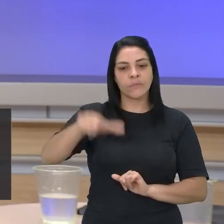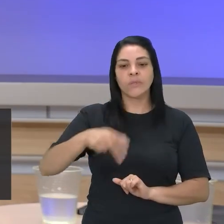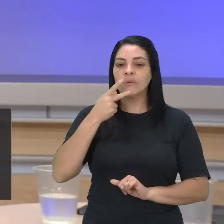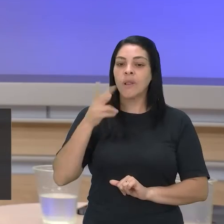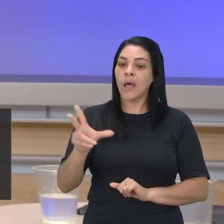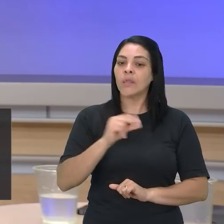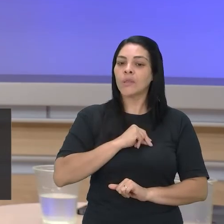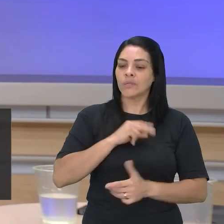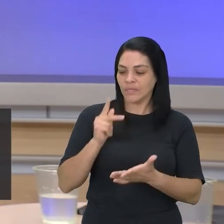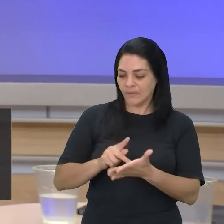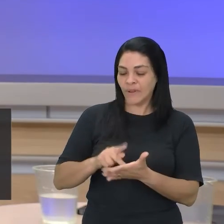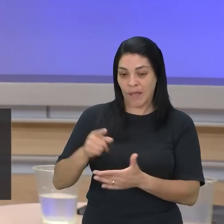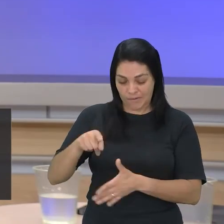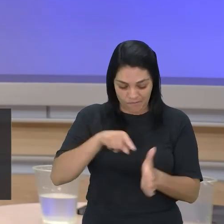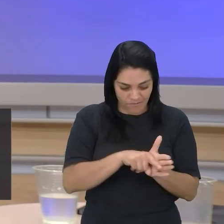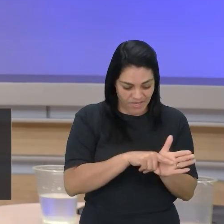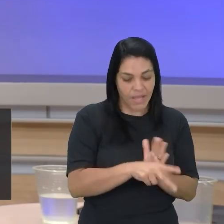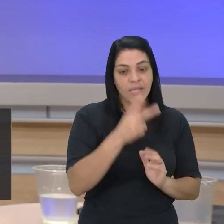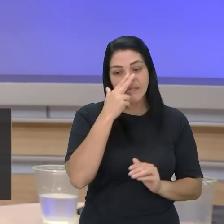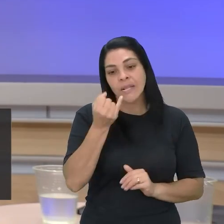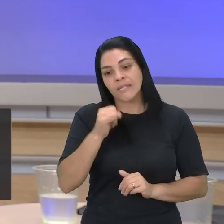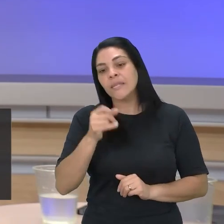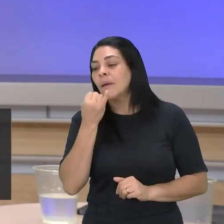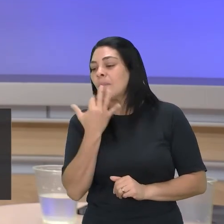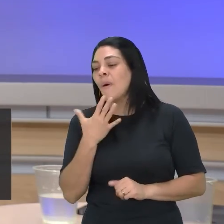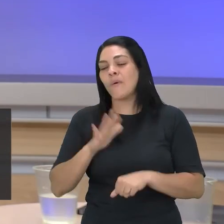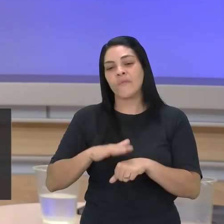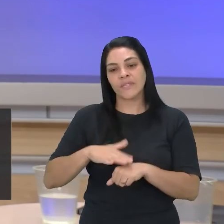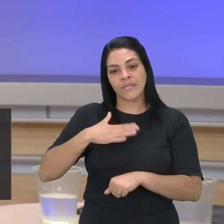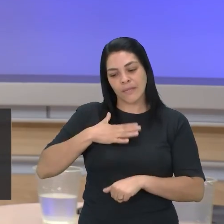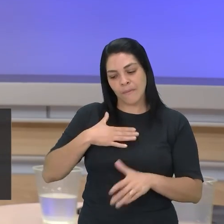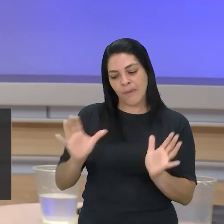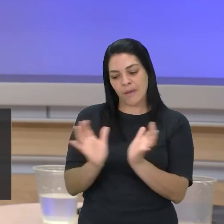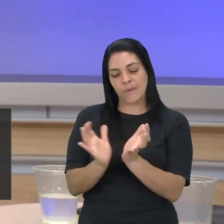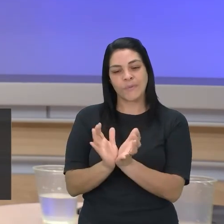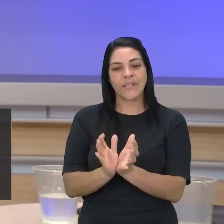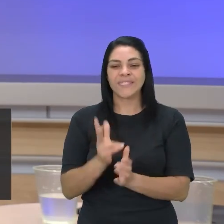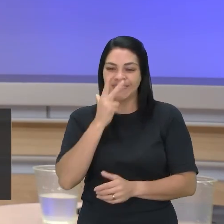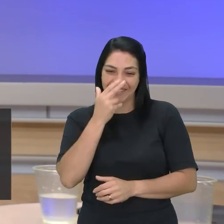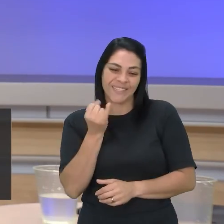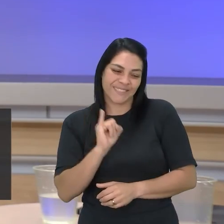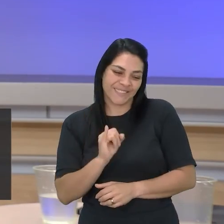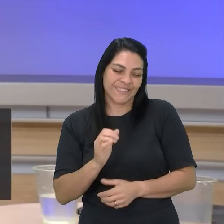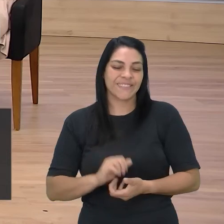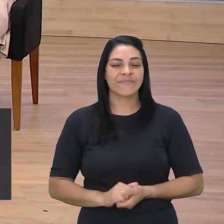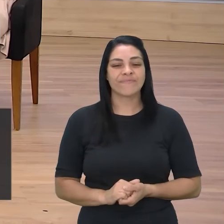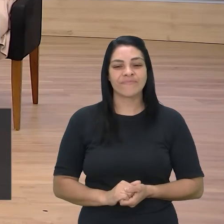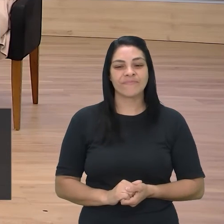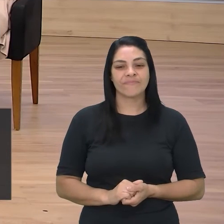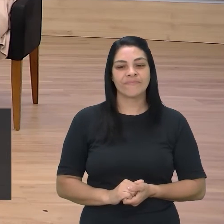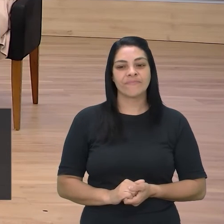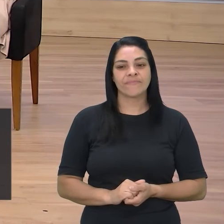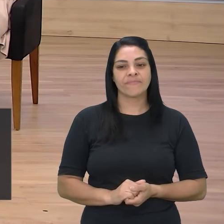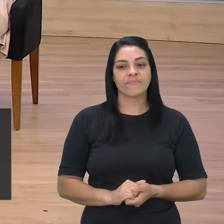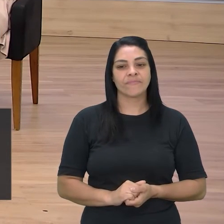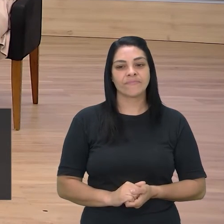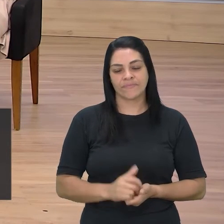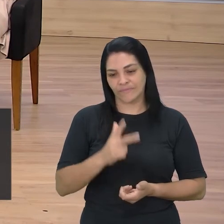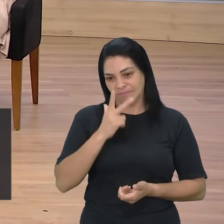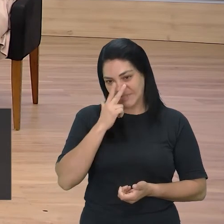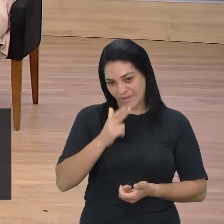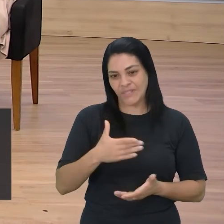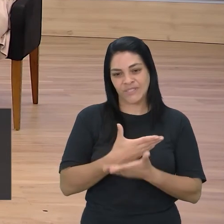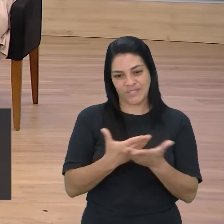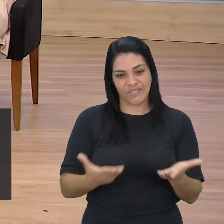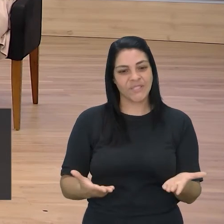nossa, é verdade, deixa eu ir lá pesquisar, será que dá para fazer aqui na minha comunidade? Então é isso. Sim. Gabriela, acho que agora a gente já pode